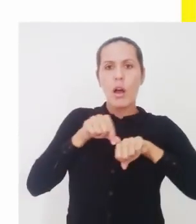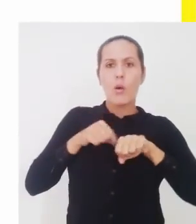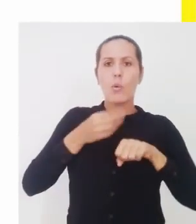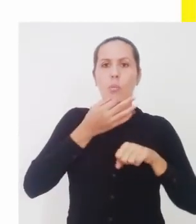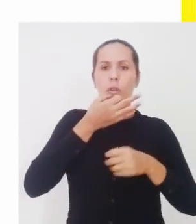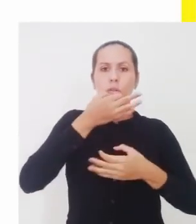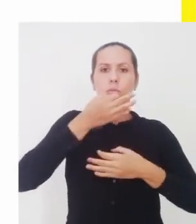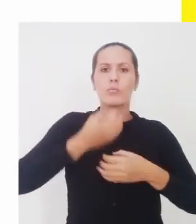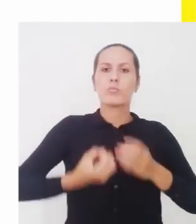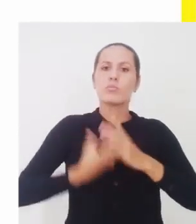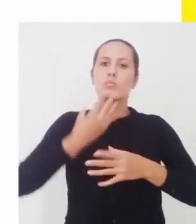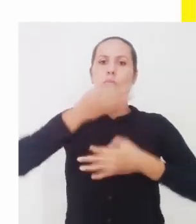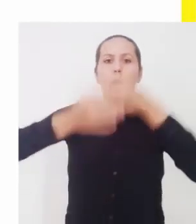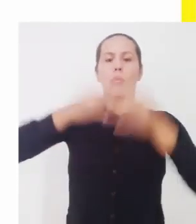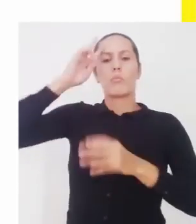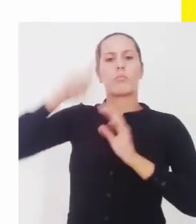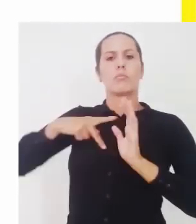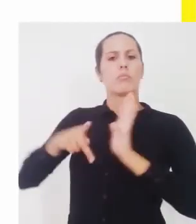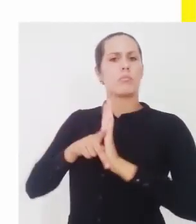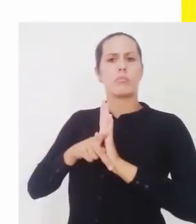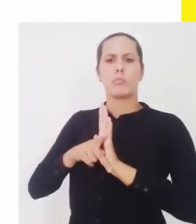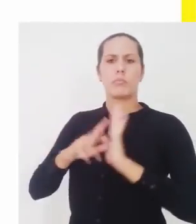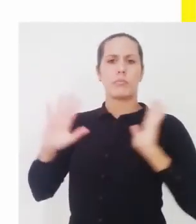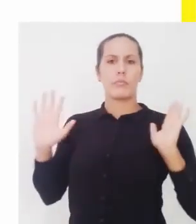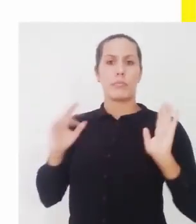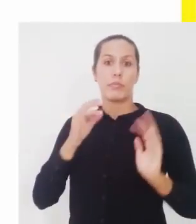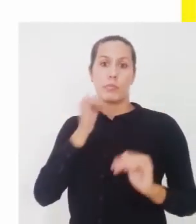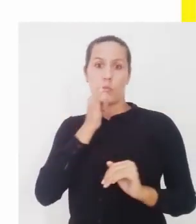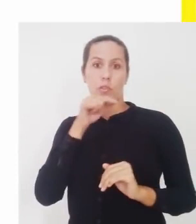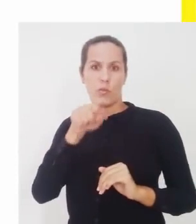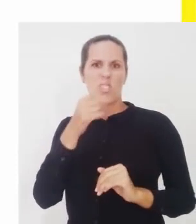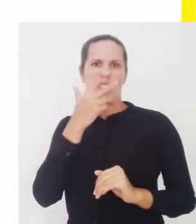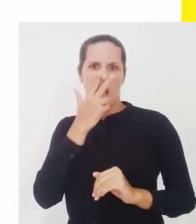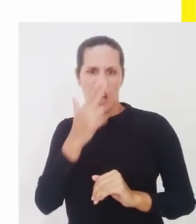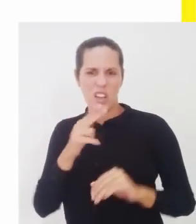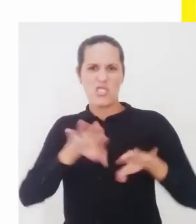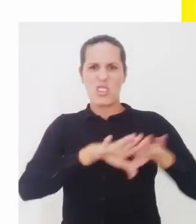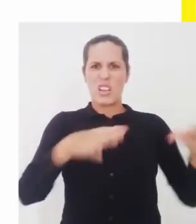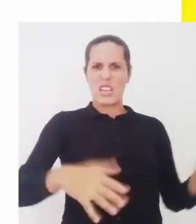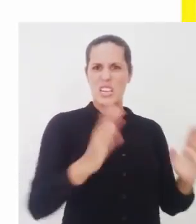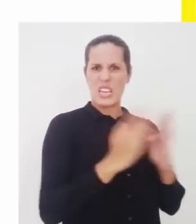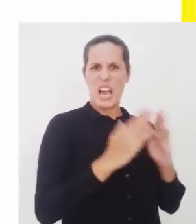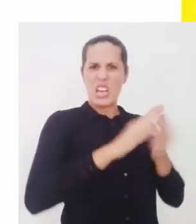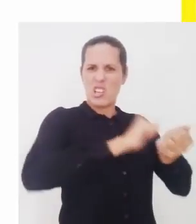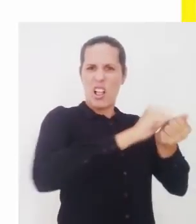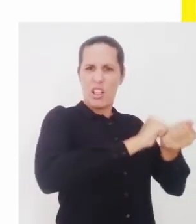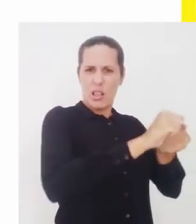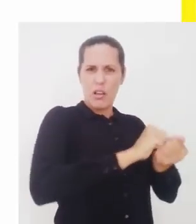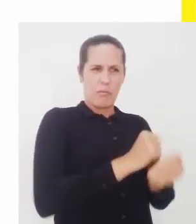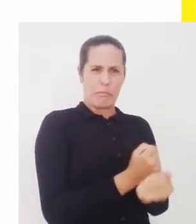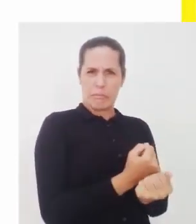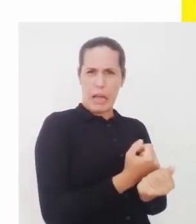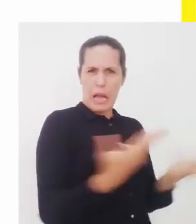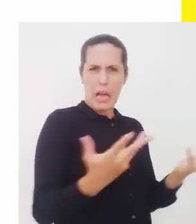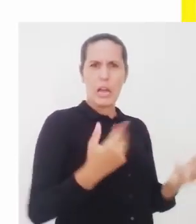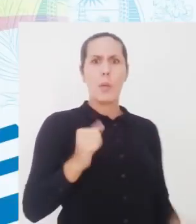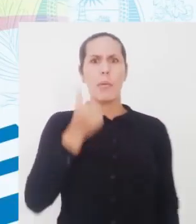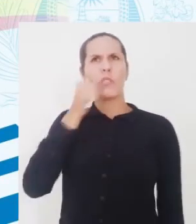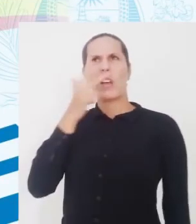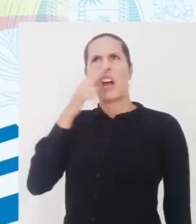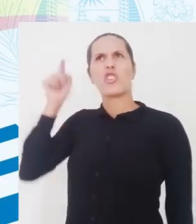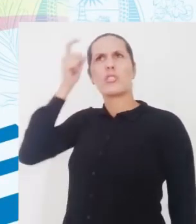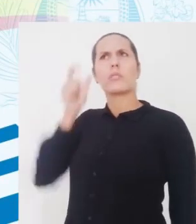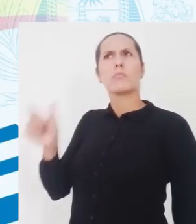você convive, as suas experiências sociais, são elas que vão te dar argumentos para sustentar o seu ponto de vista, a